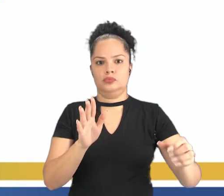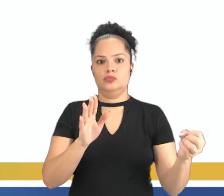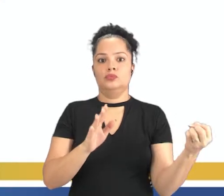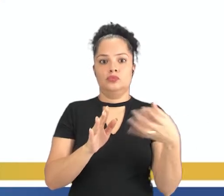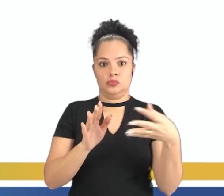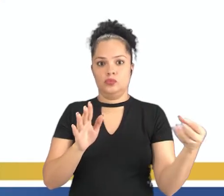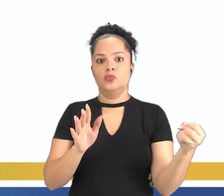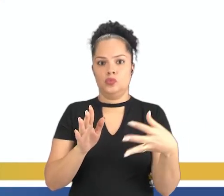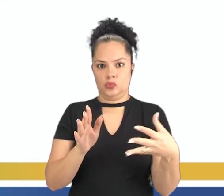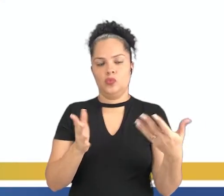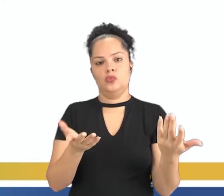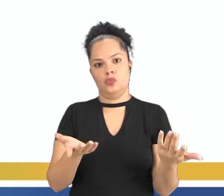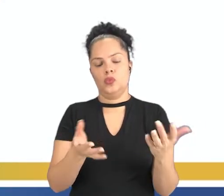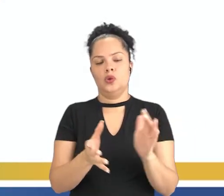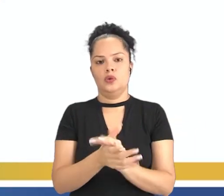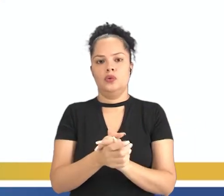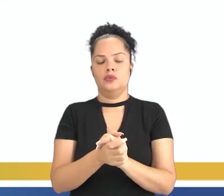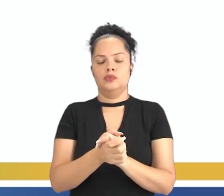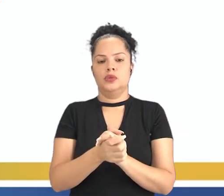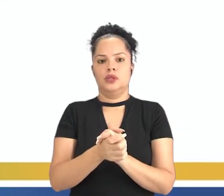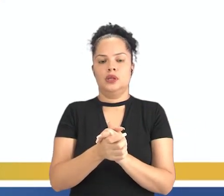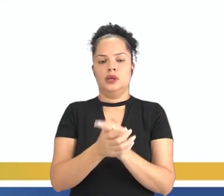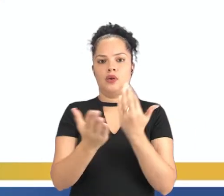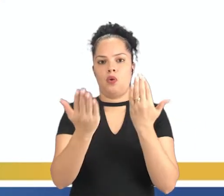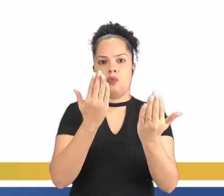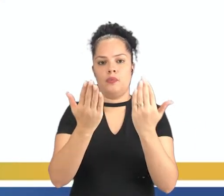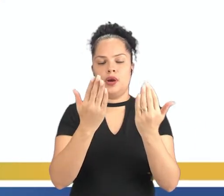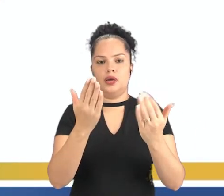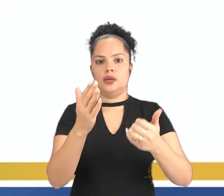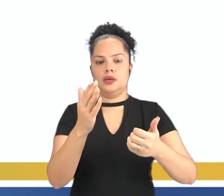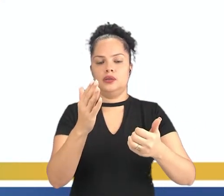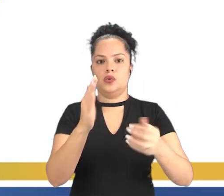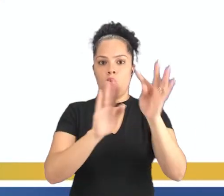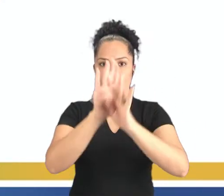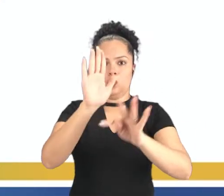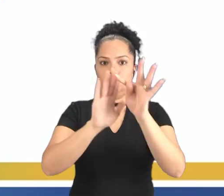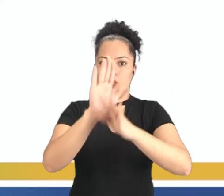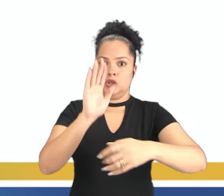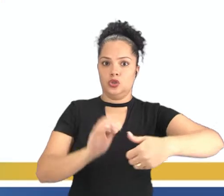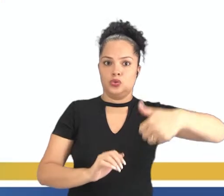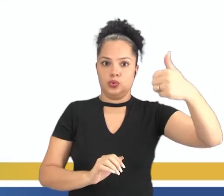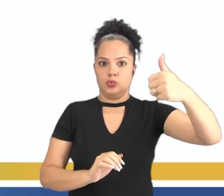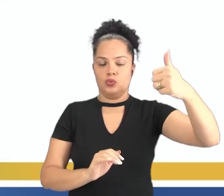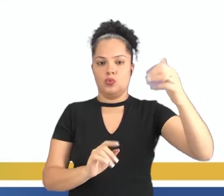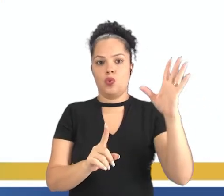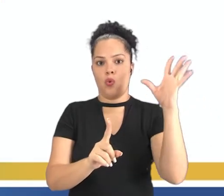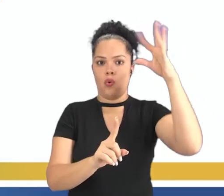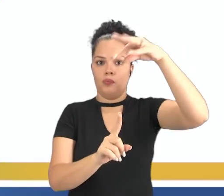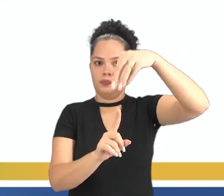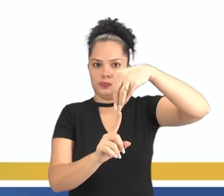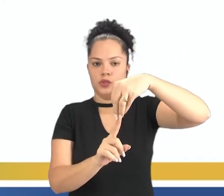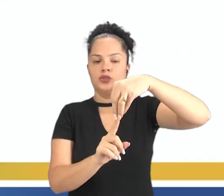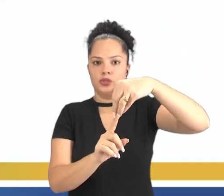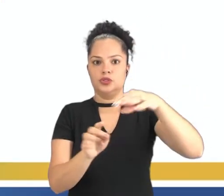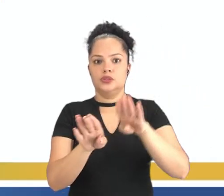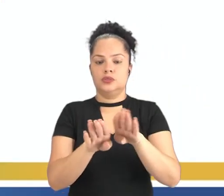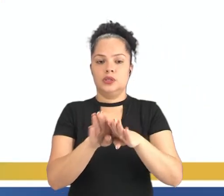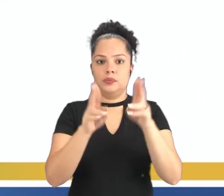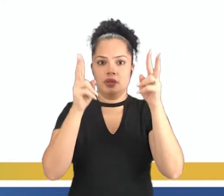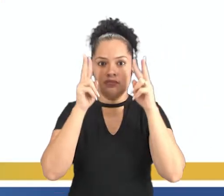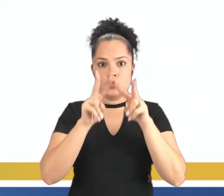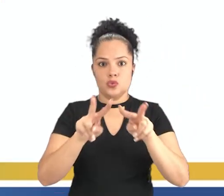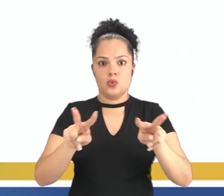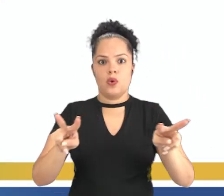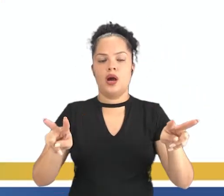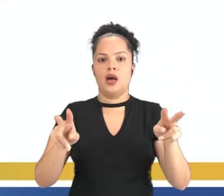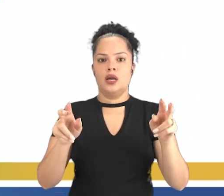né, com base no primeiro, né, com um novo objetivo. Para a forma visual, podemos utilizar